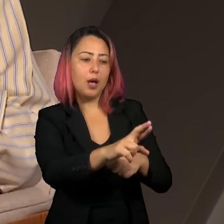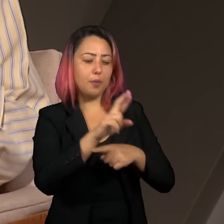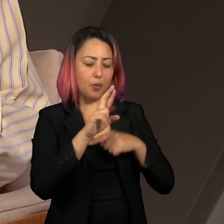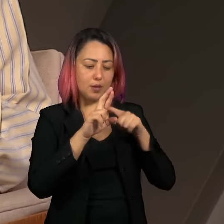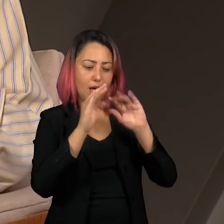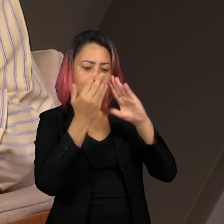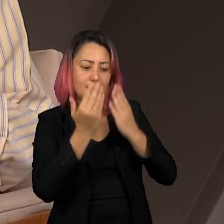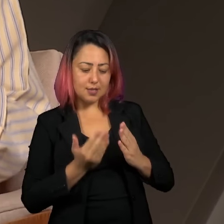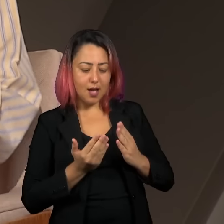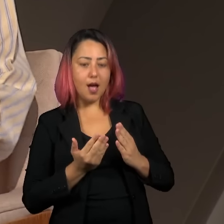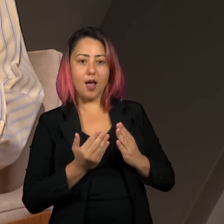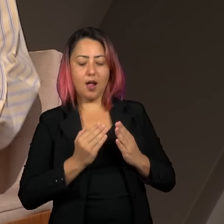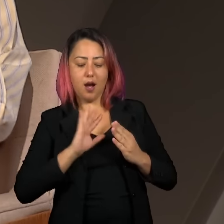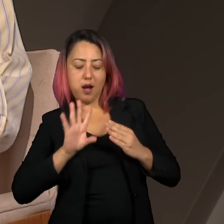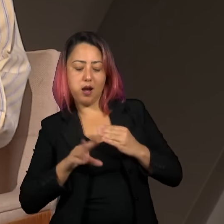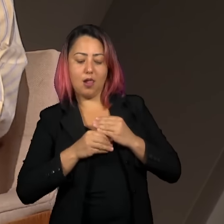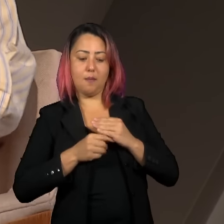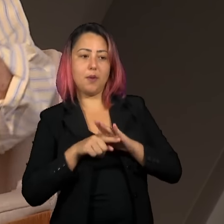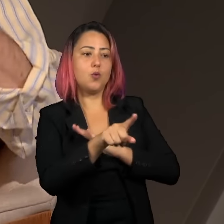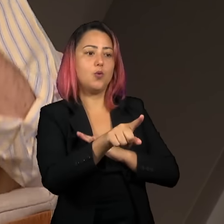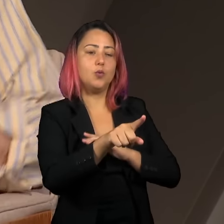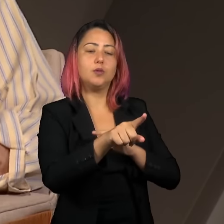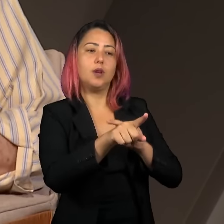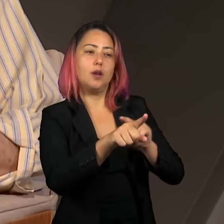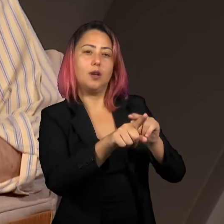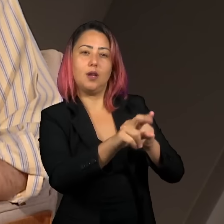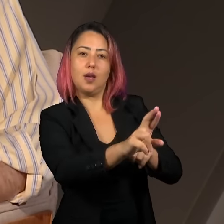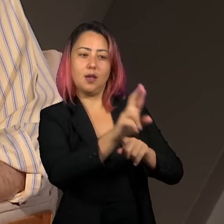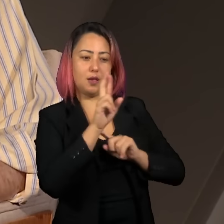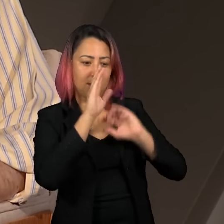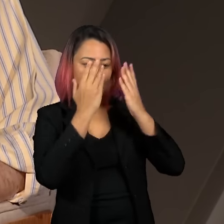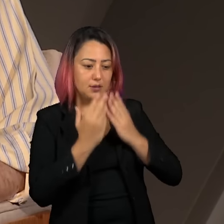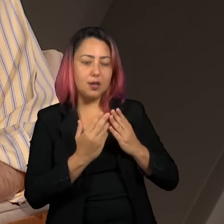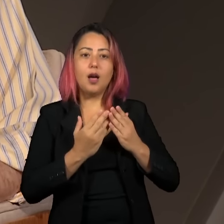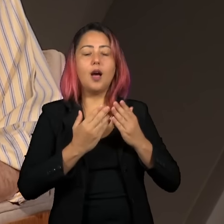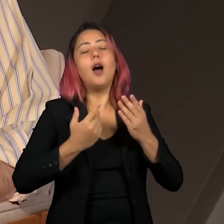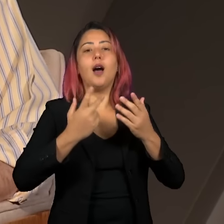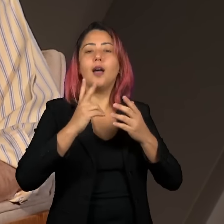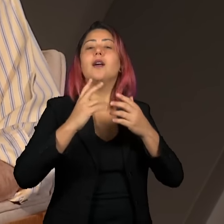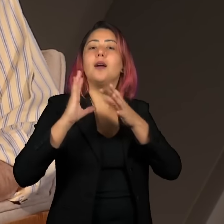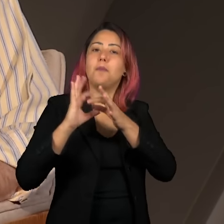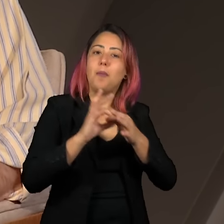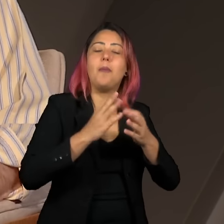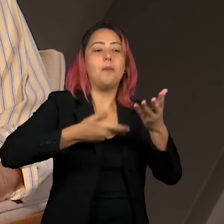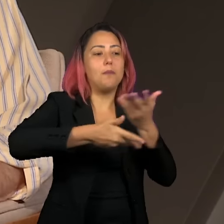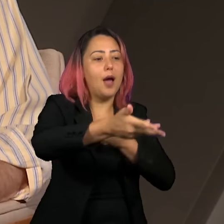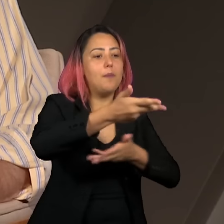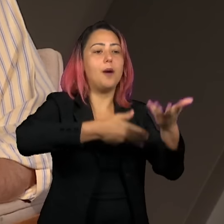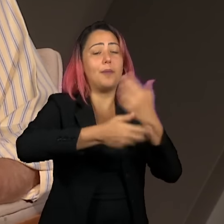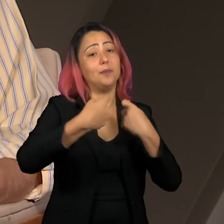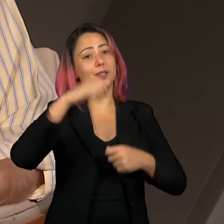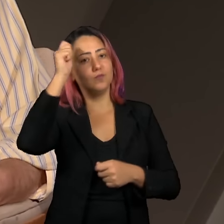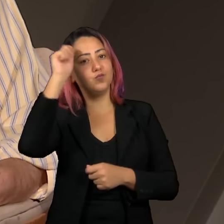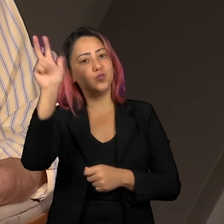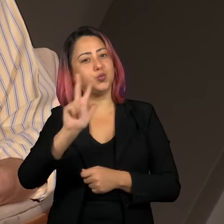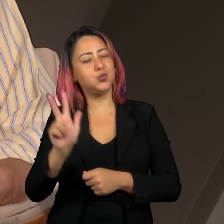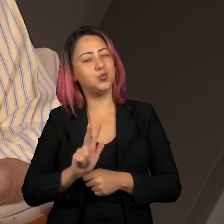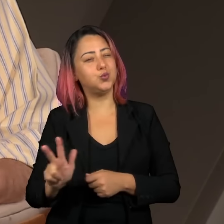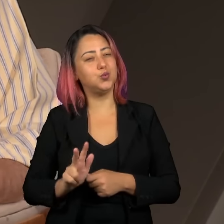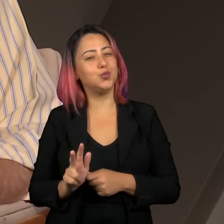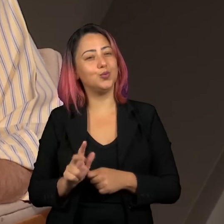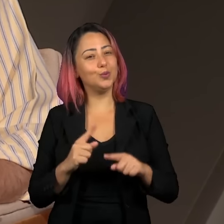diálogo para mim chegar aonde ele pode me ajudar e tem que ser esperto por quê Porque